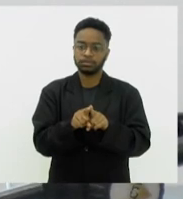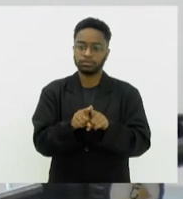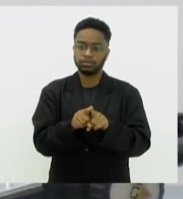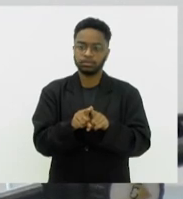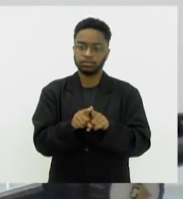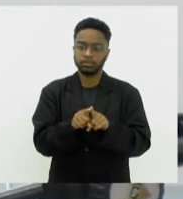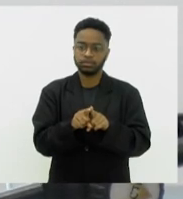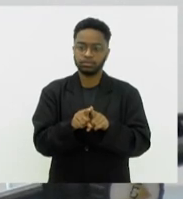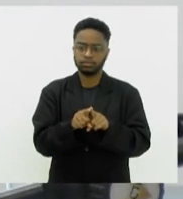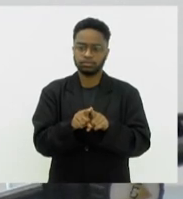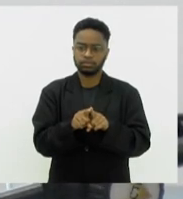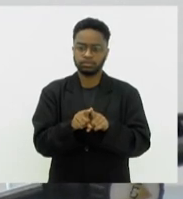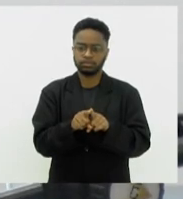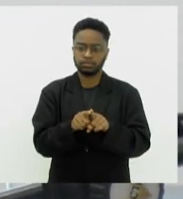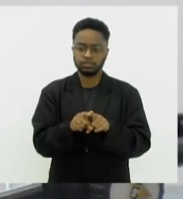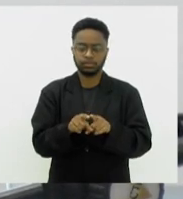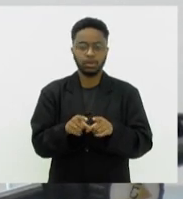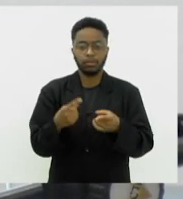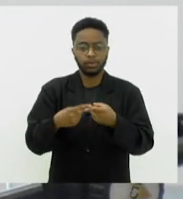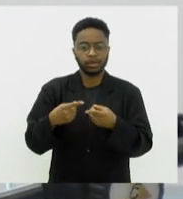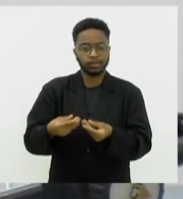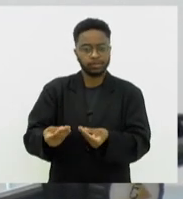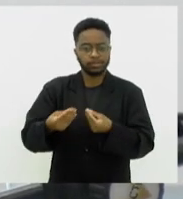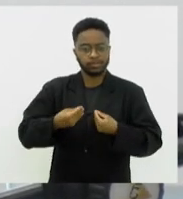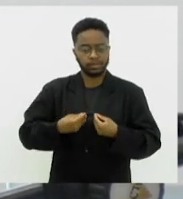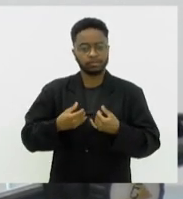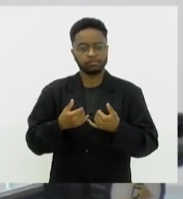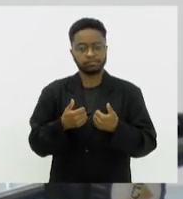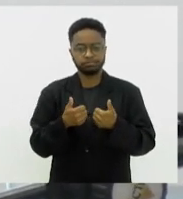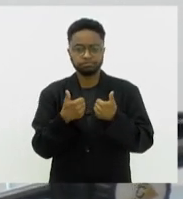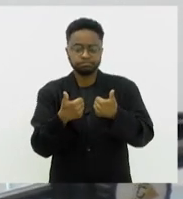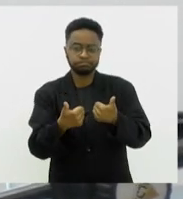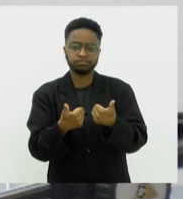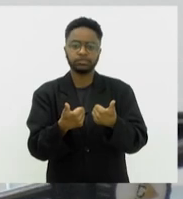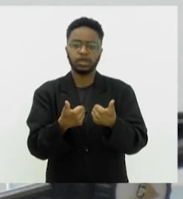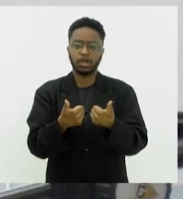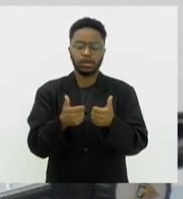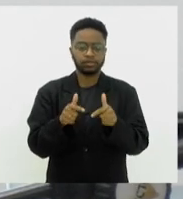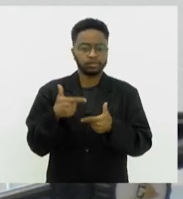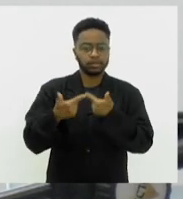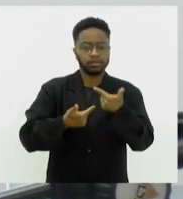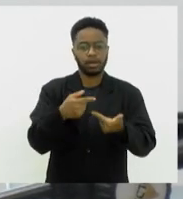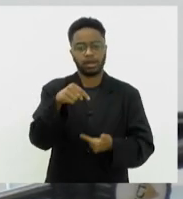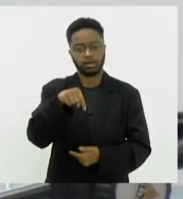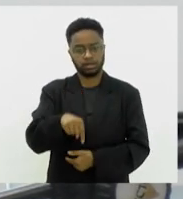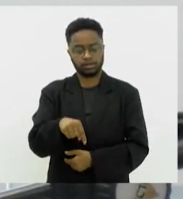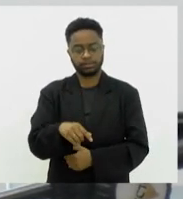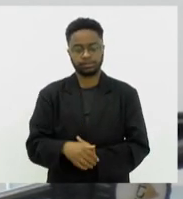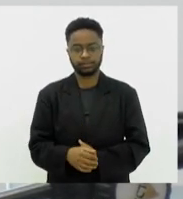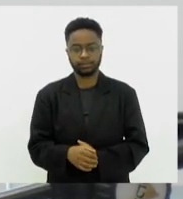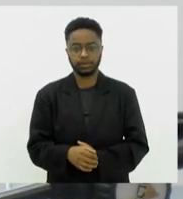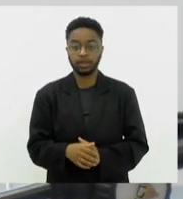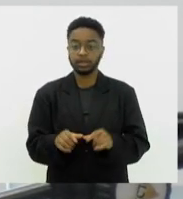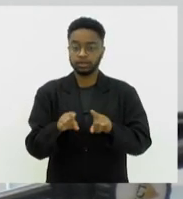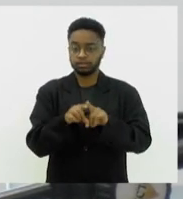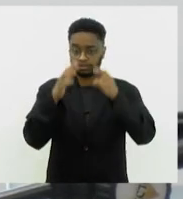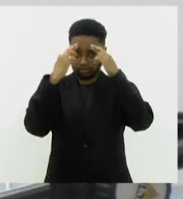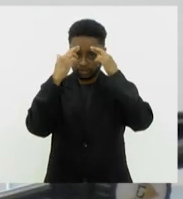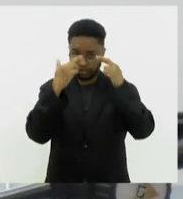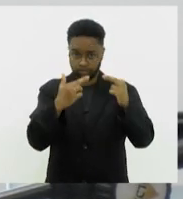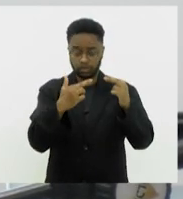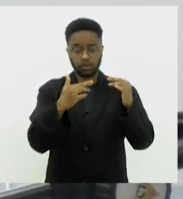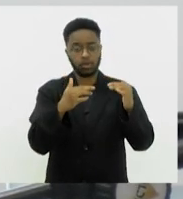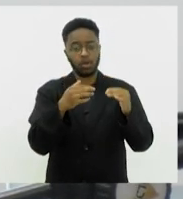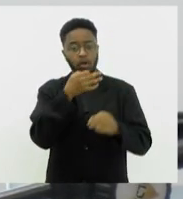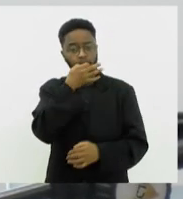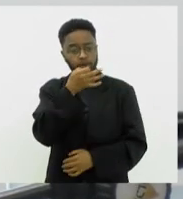proporcionarem tão grato a oportunidade do meu mandato é importante o respeito pela opinião de todos sem contudo desprezar as divergência e